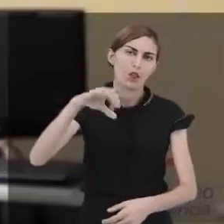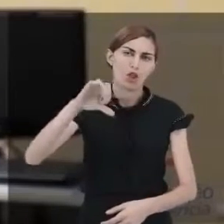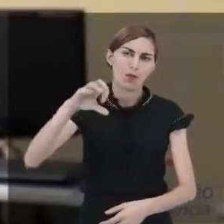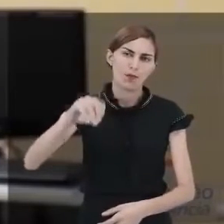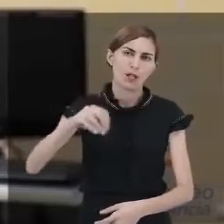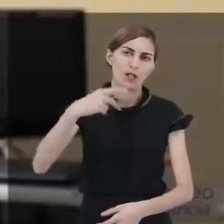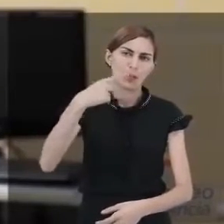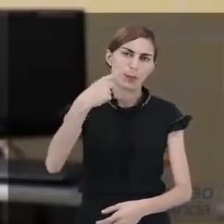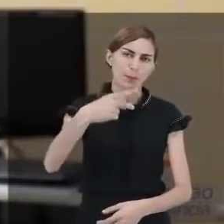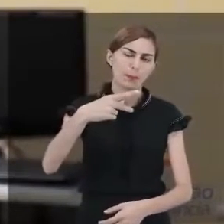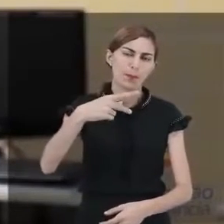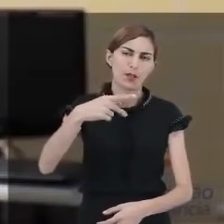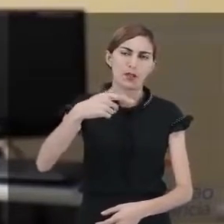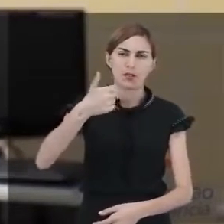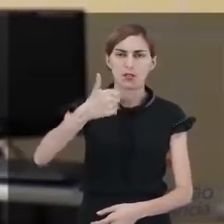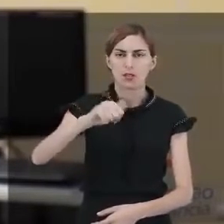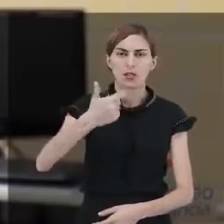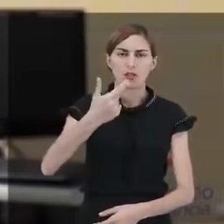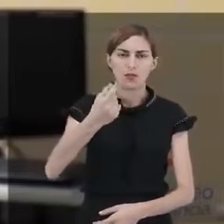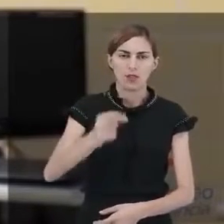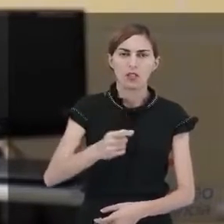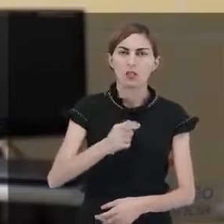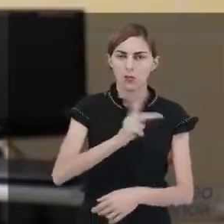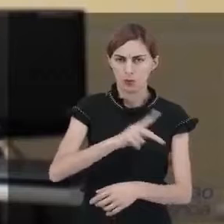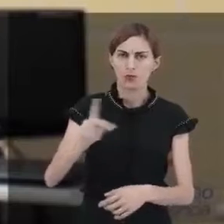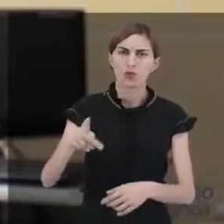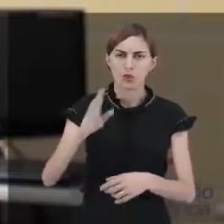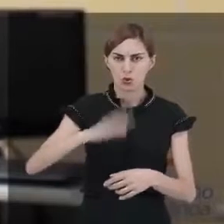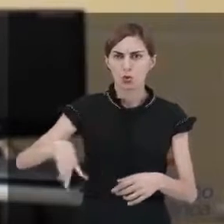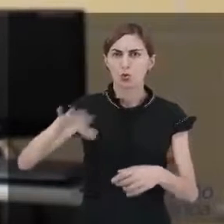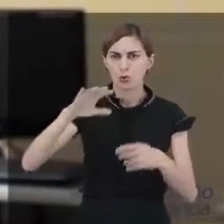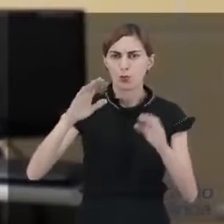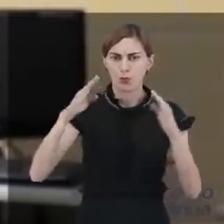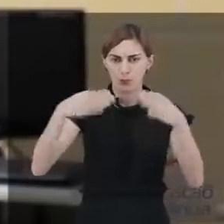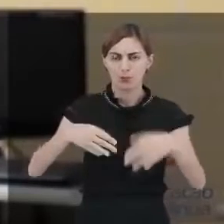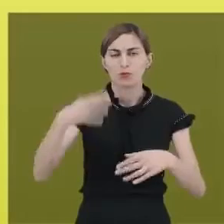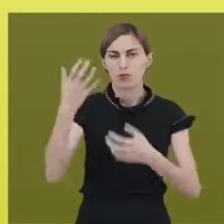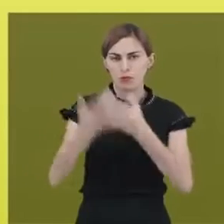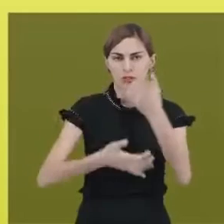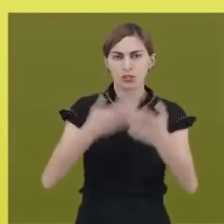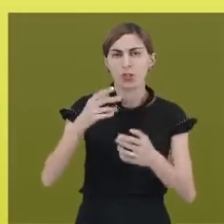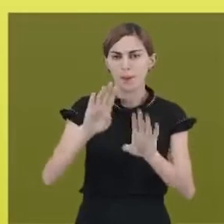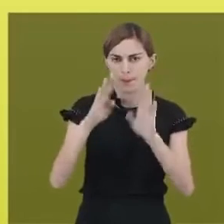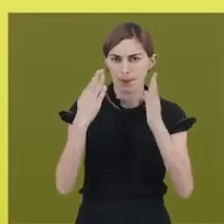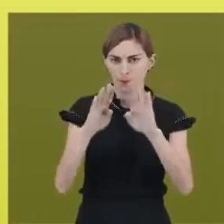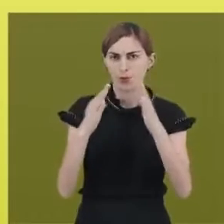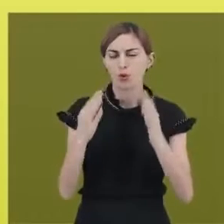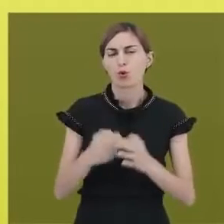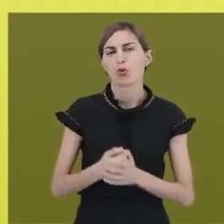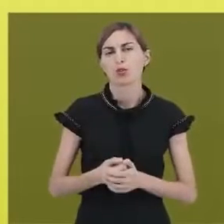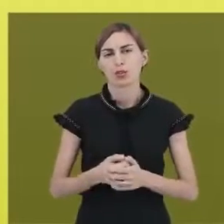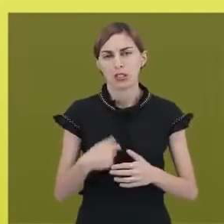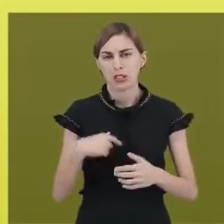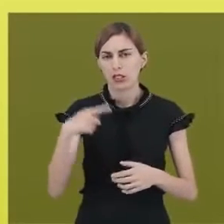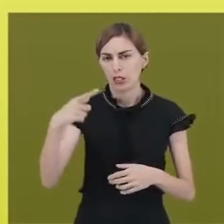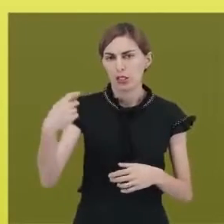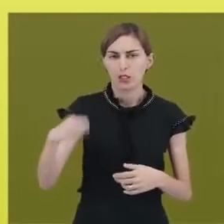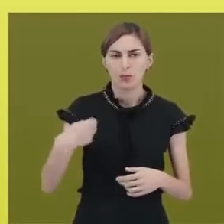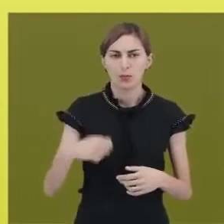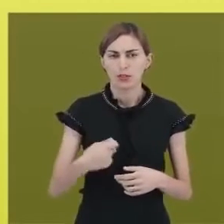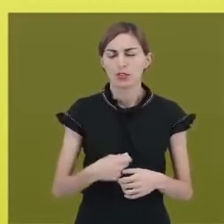o professor da área de prevenção de incêndios deve falar isso para vocês em específico. Essas portas corta-fogo, elas deverão